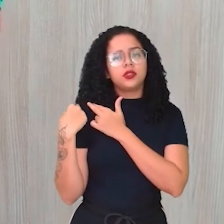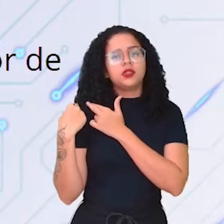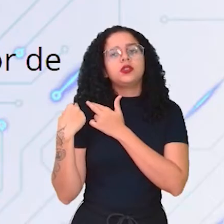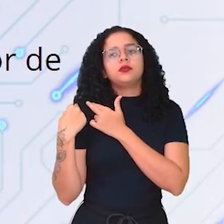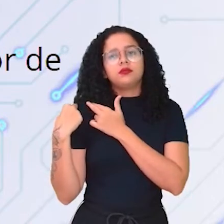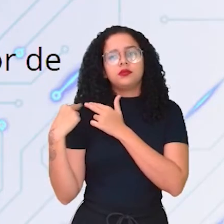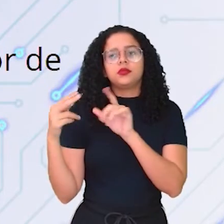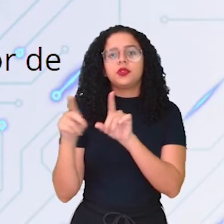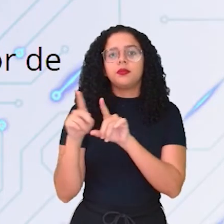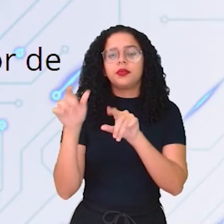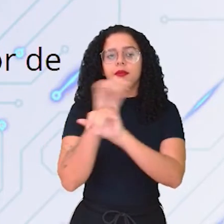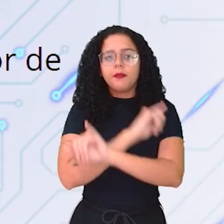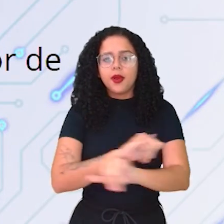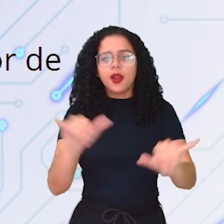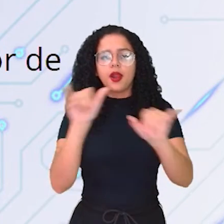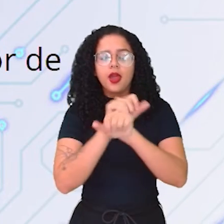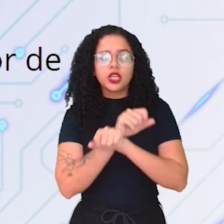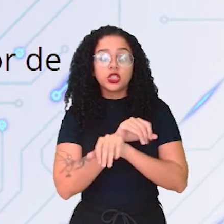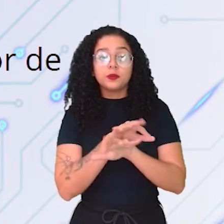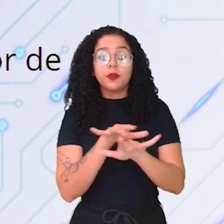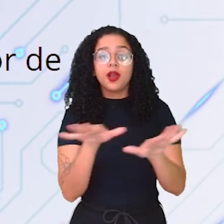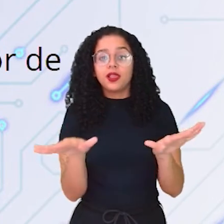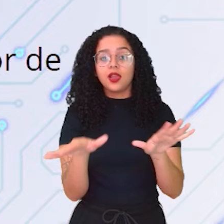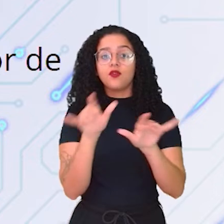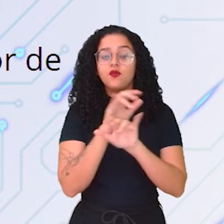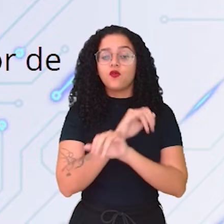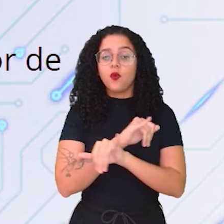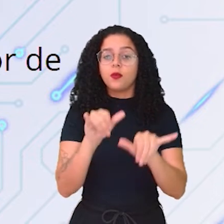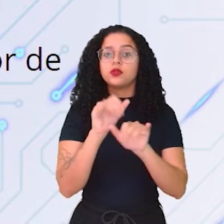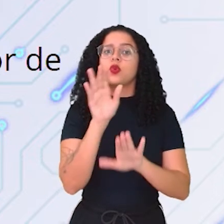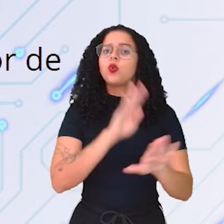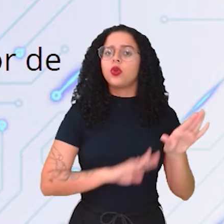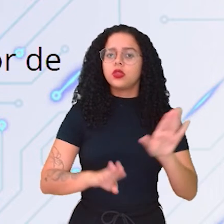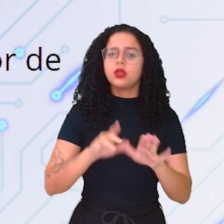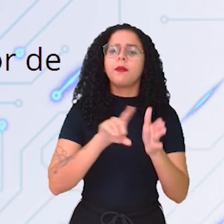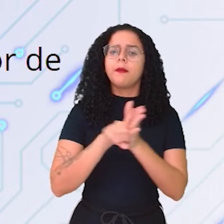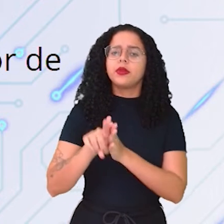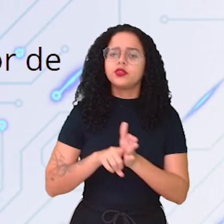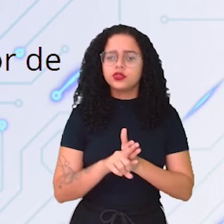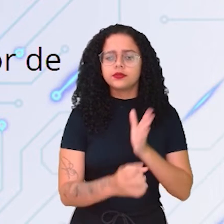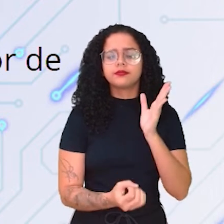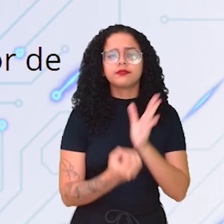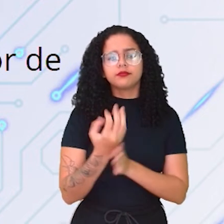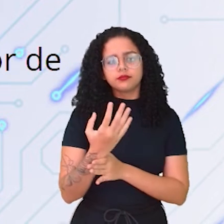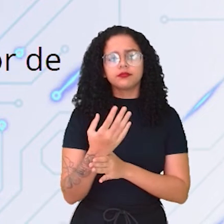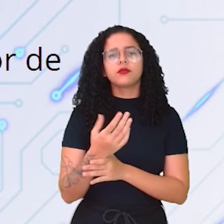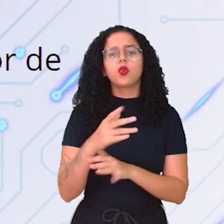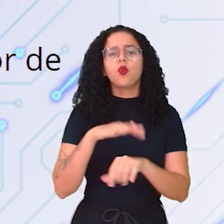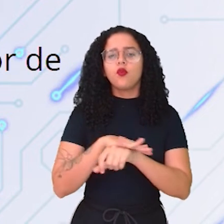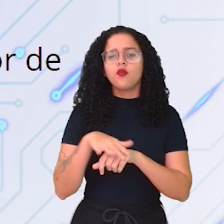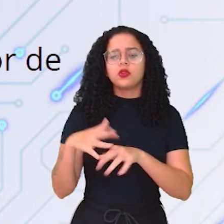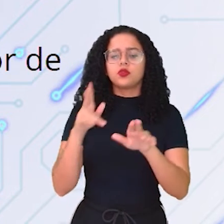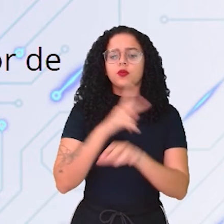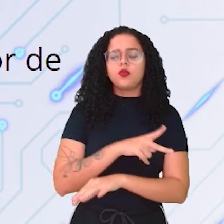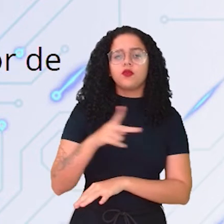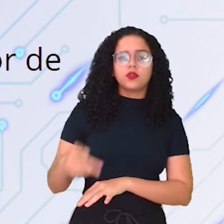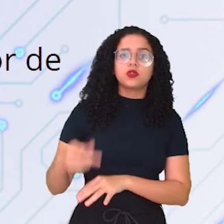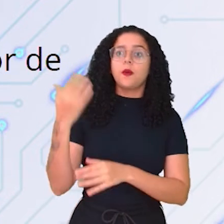de informações. Pesquisem, produzam, conversem com o seu tutor e depois manda para onde? Manda lá na